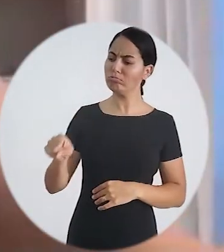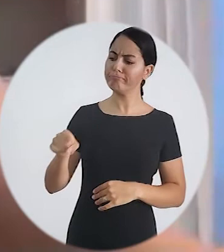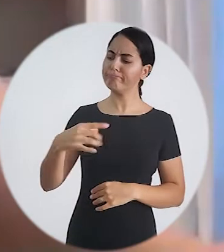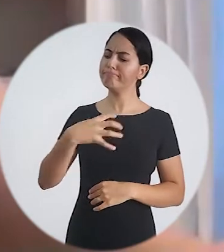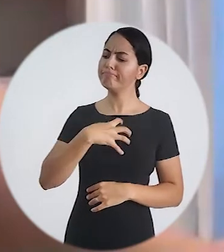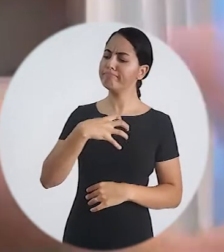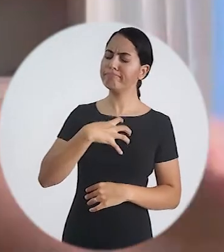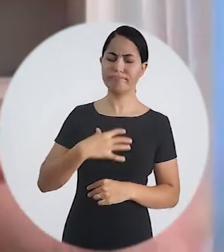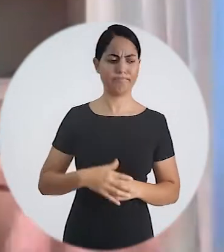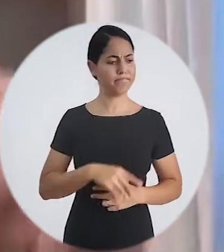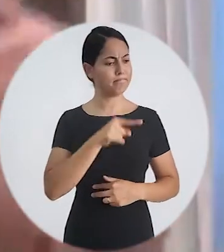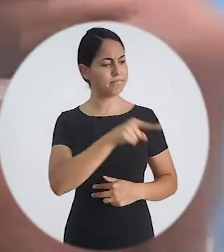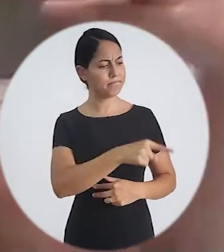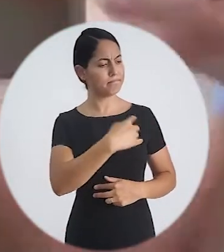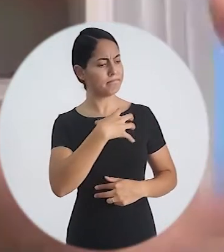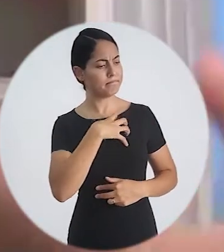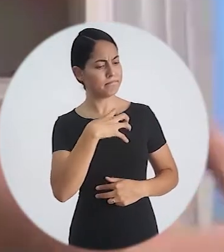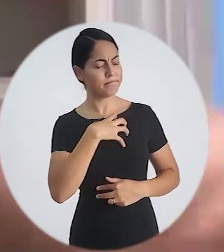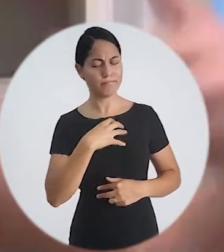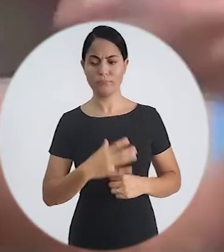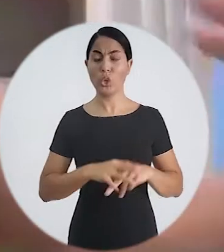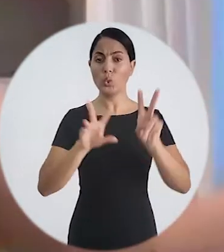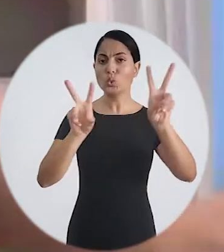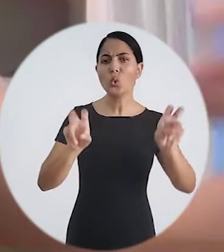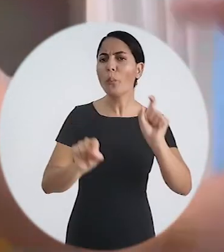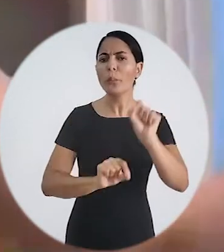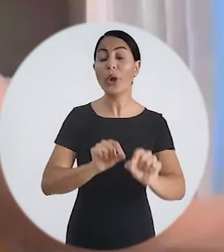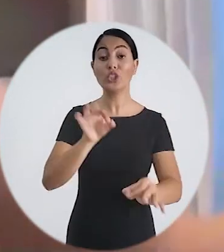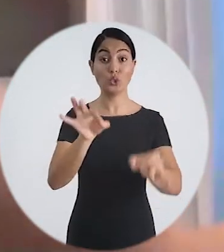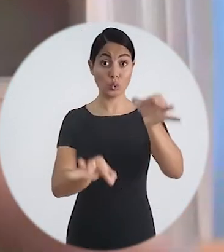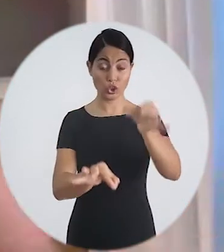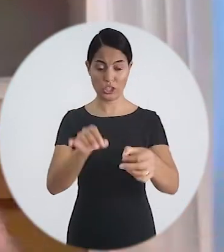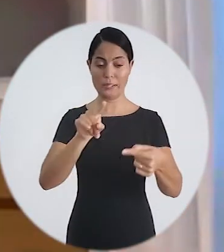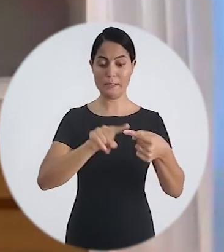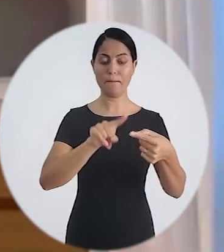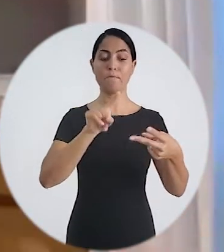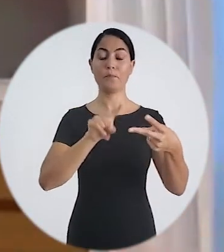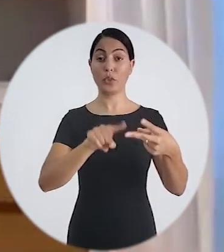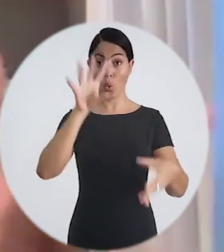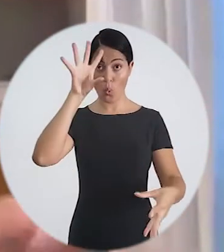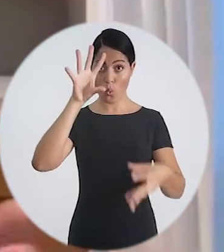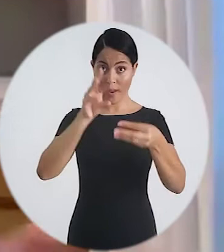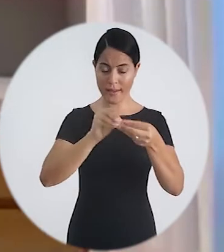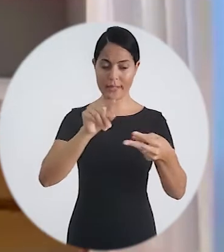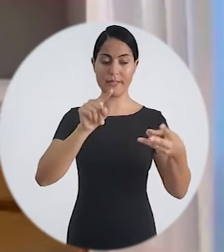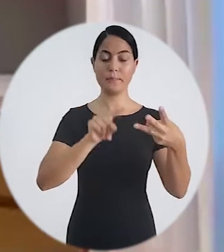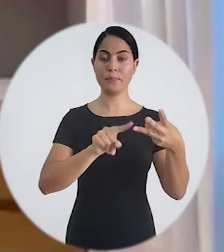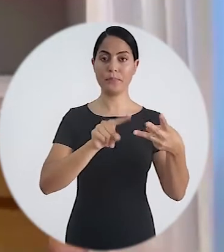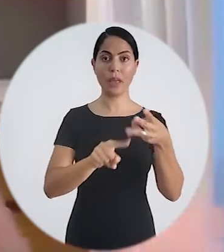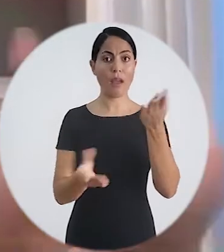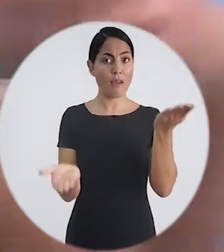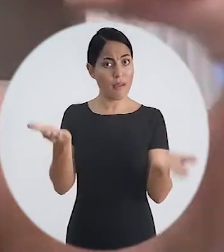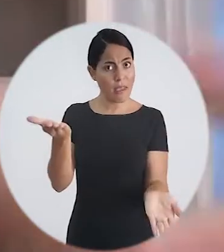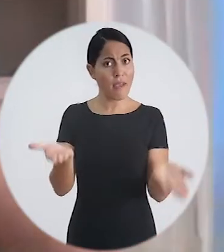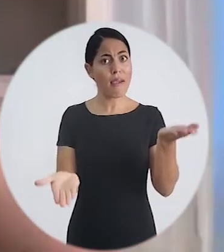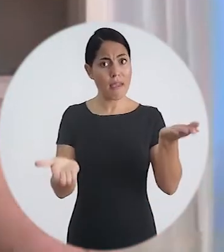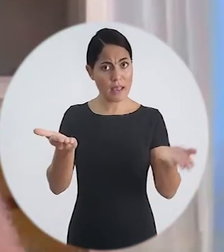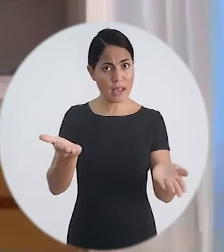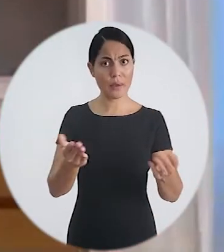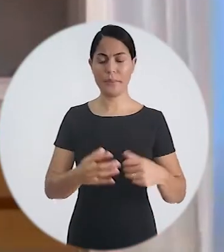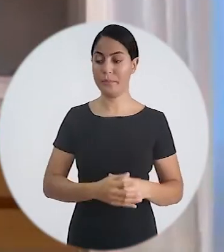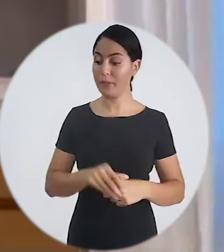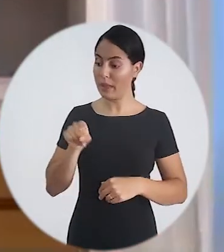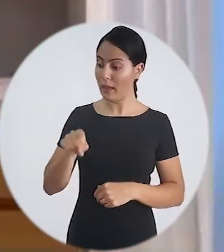sentido para aquelas pessoas, qual é o senso de justiça, coerência, razoabilidade que aquelas pessoas trazem para a mesa